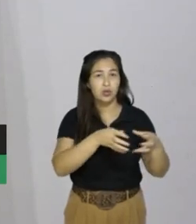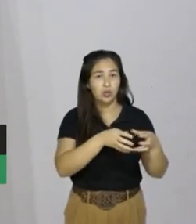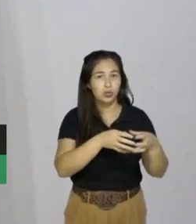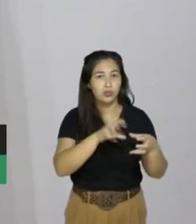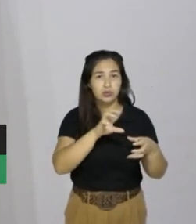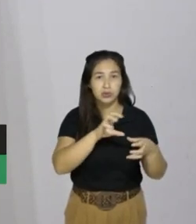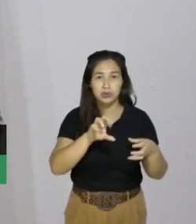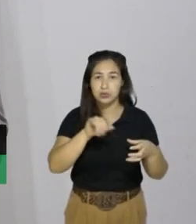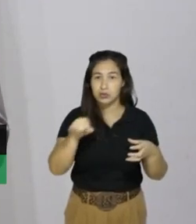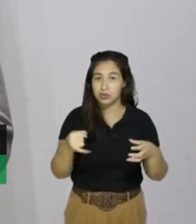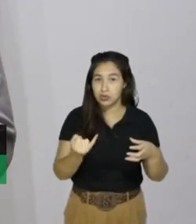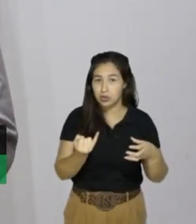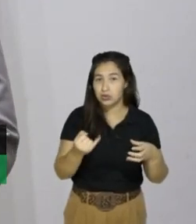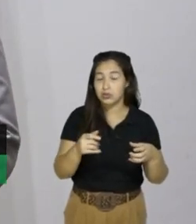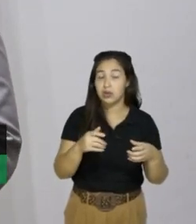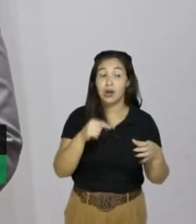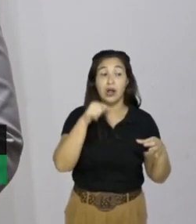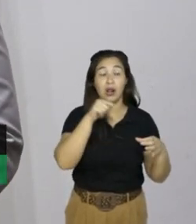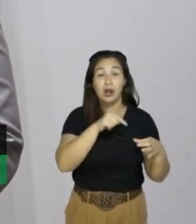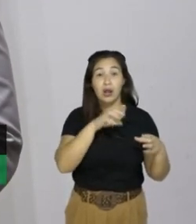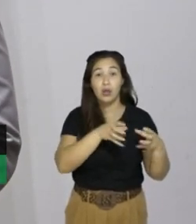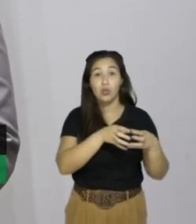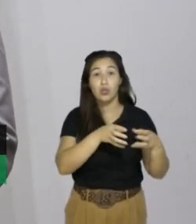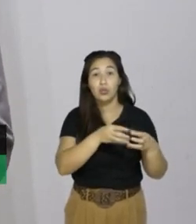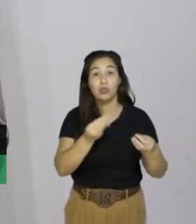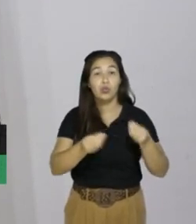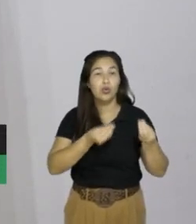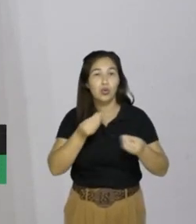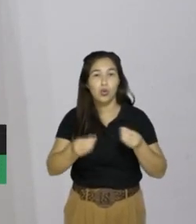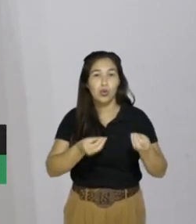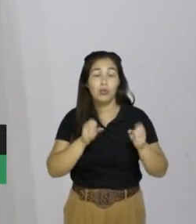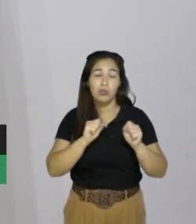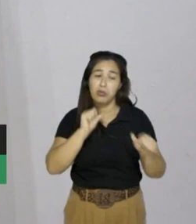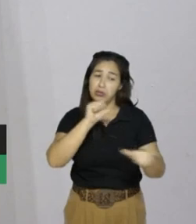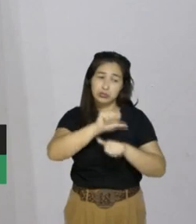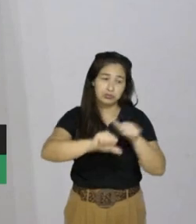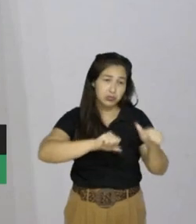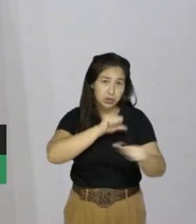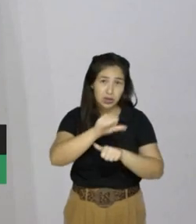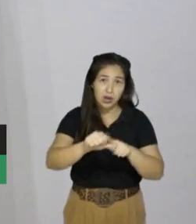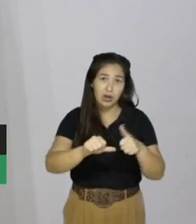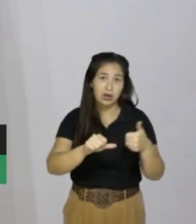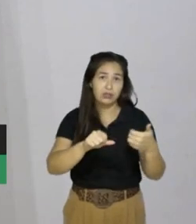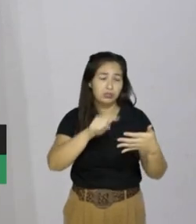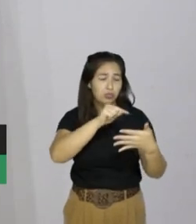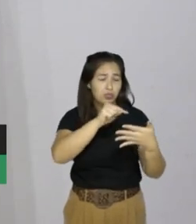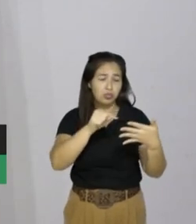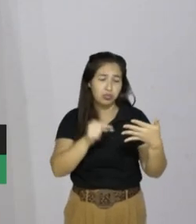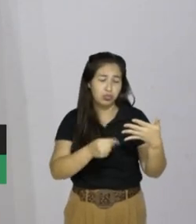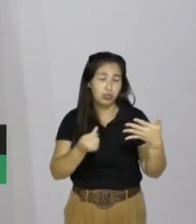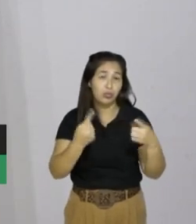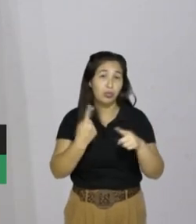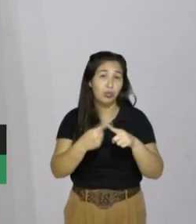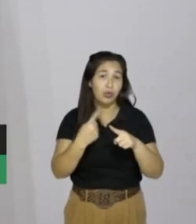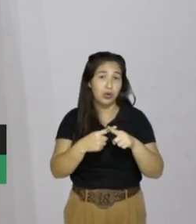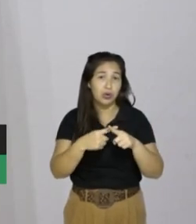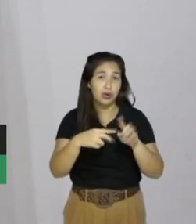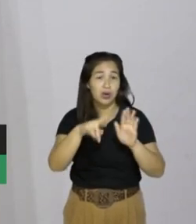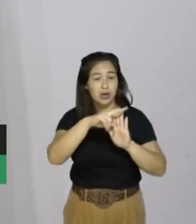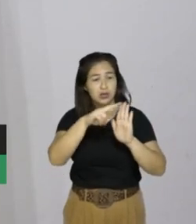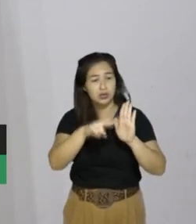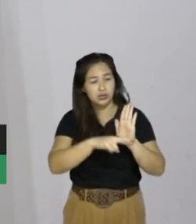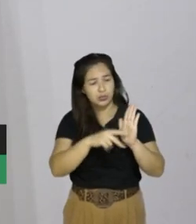justiça lá ele está sujeito a alterações que são regimentais e abracadas pela